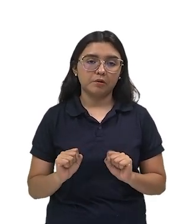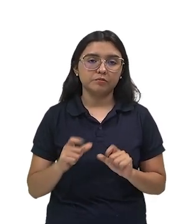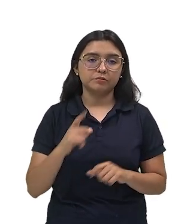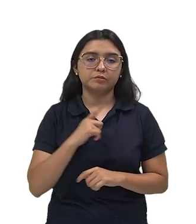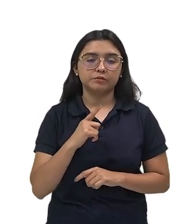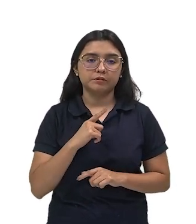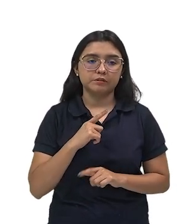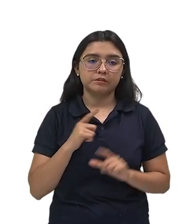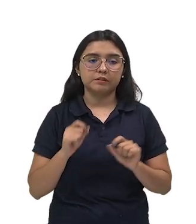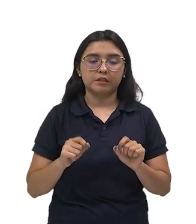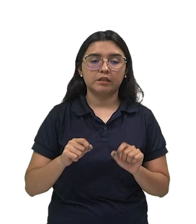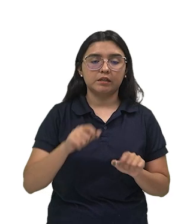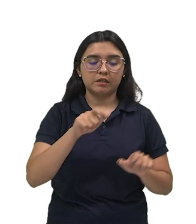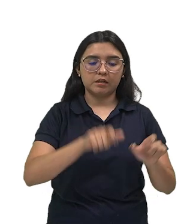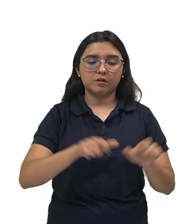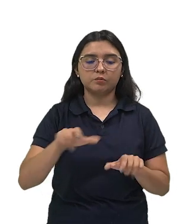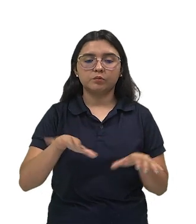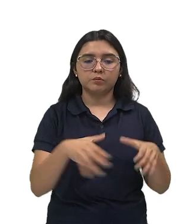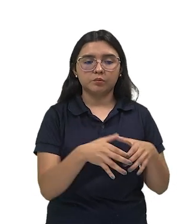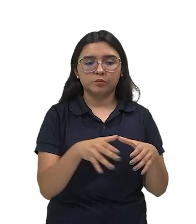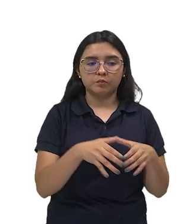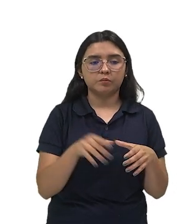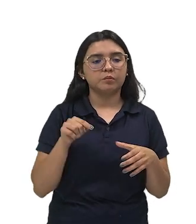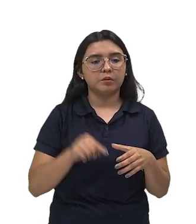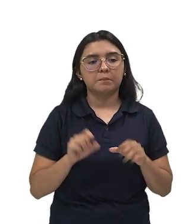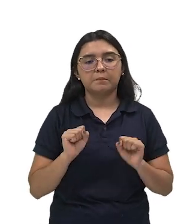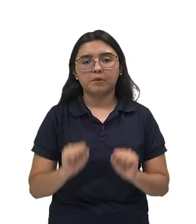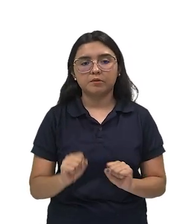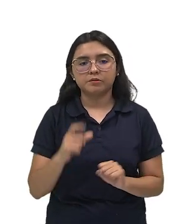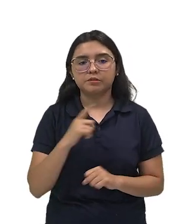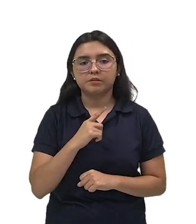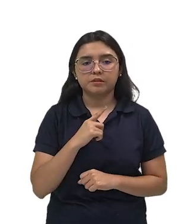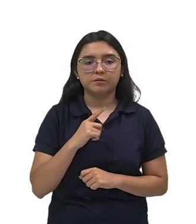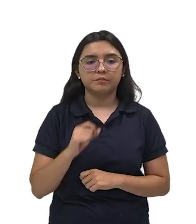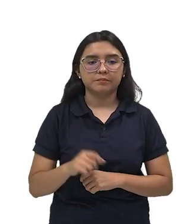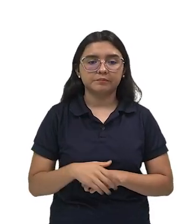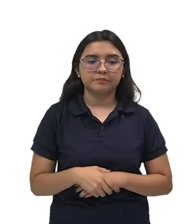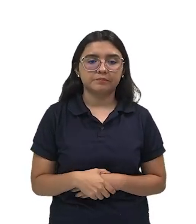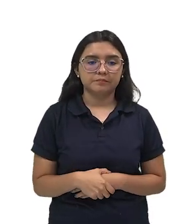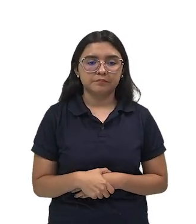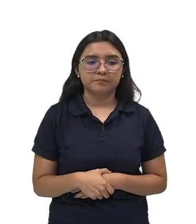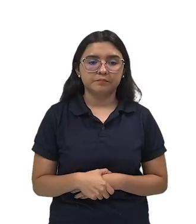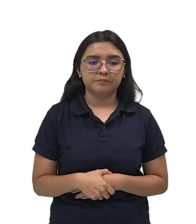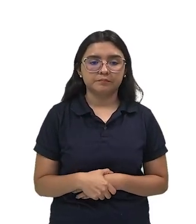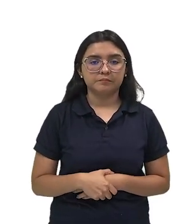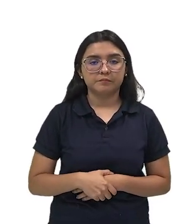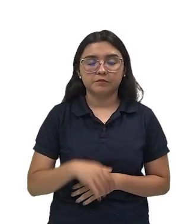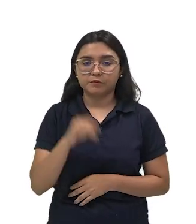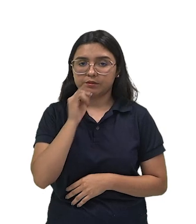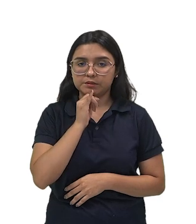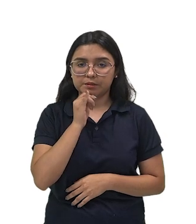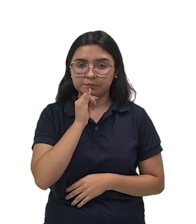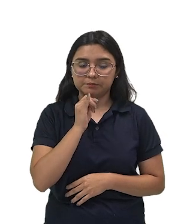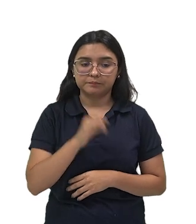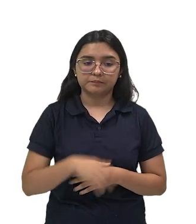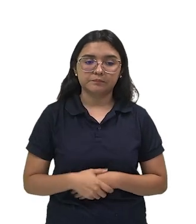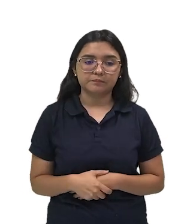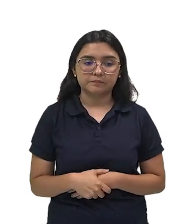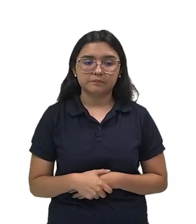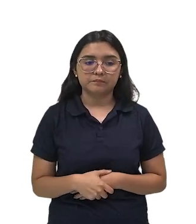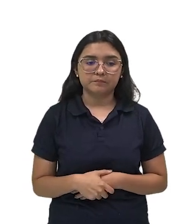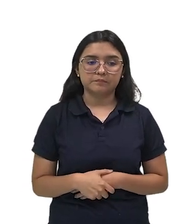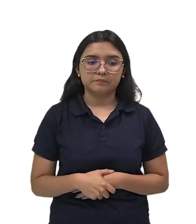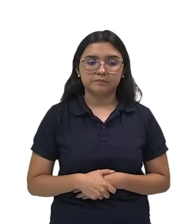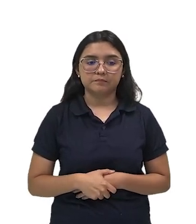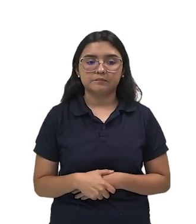aluno entre faixas, digamos. Eu posso ter aluno, tudo hipotético aqui, tá? De